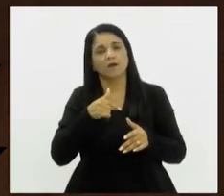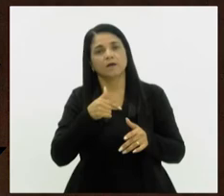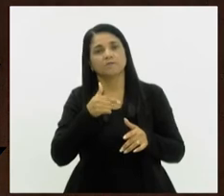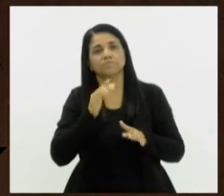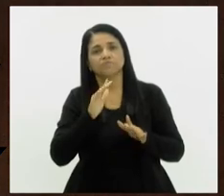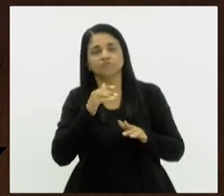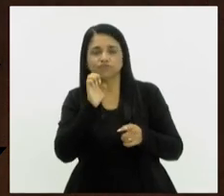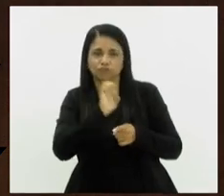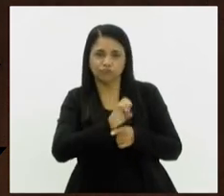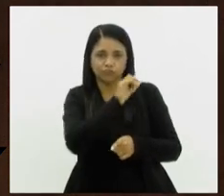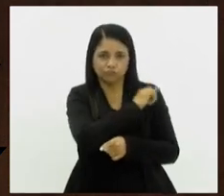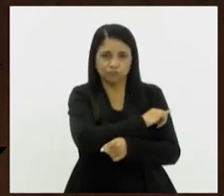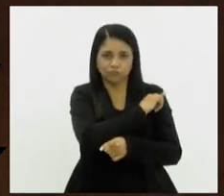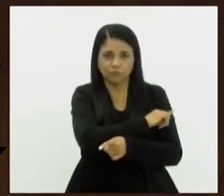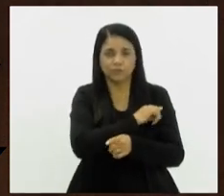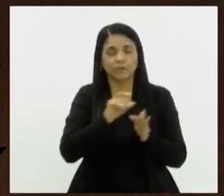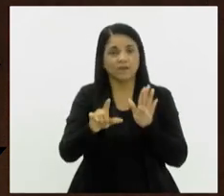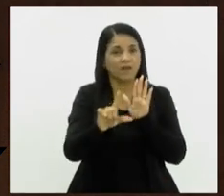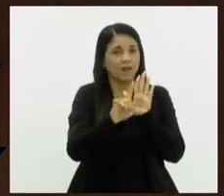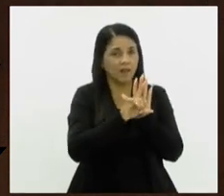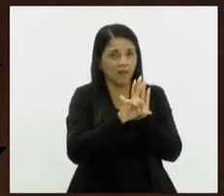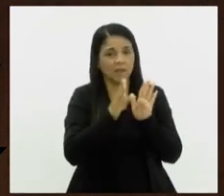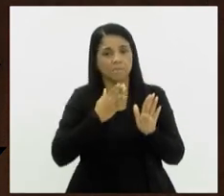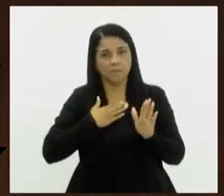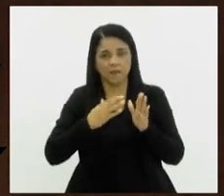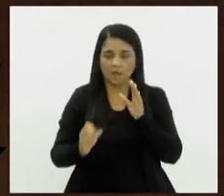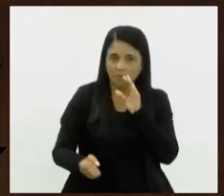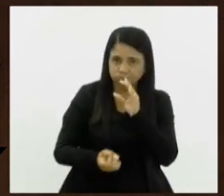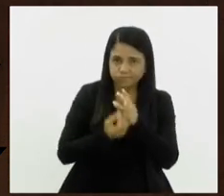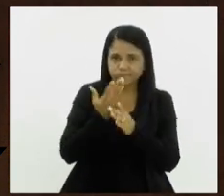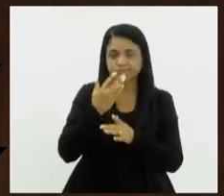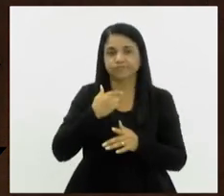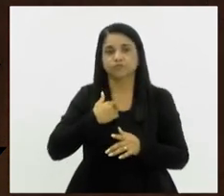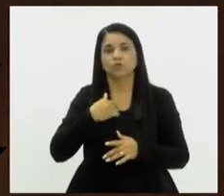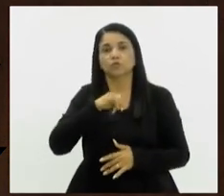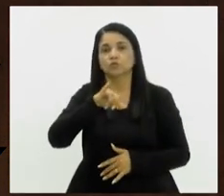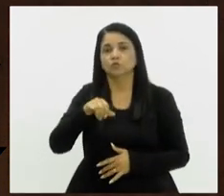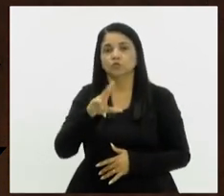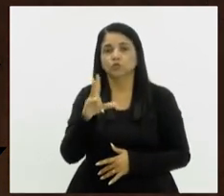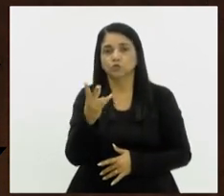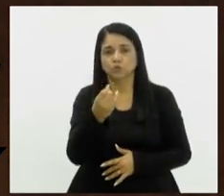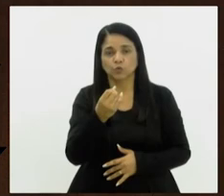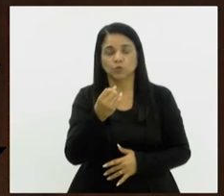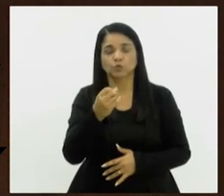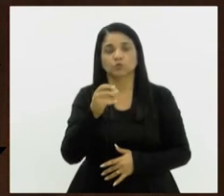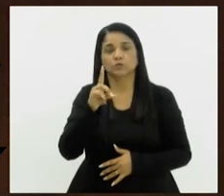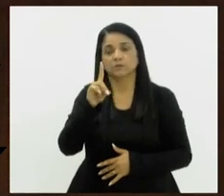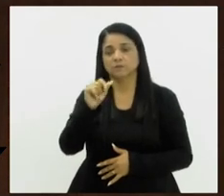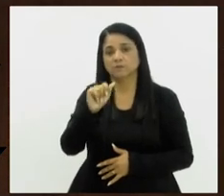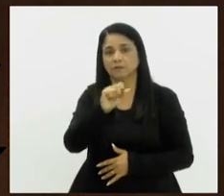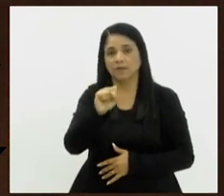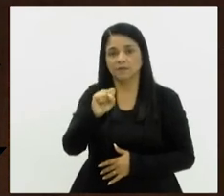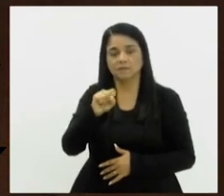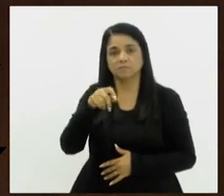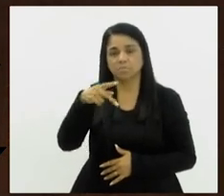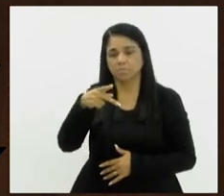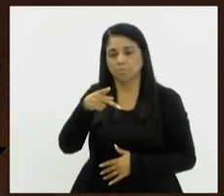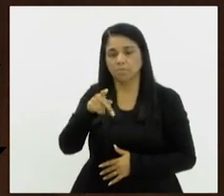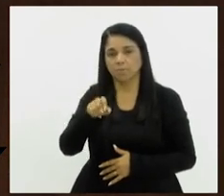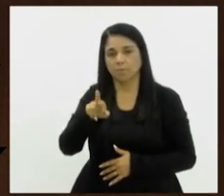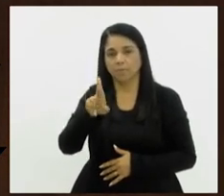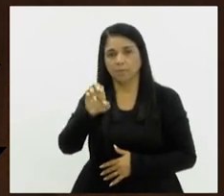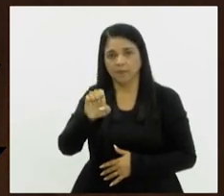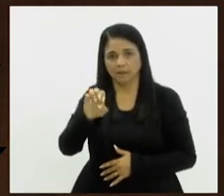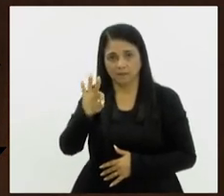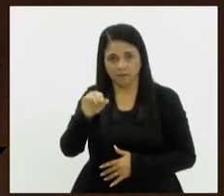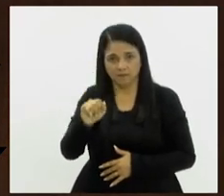no Rio de Janeiro, inclusive com lei de minha autoria, reconhecendo o Julho das Pretas. Então, é super importante